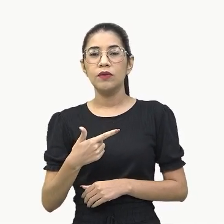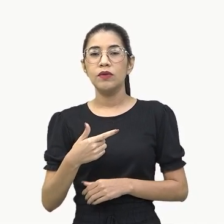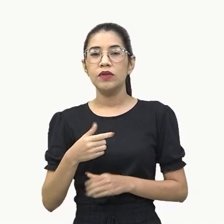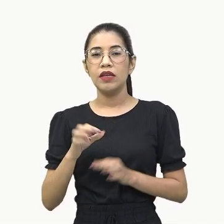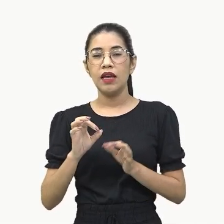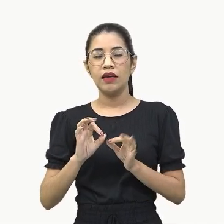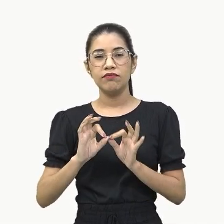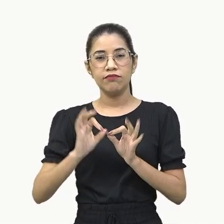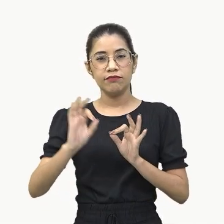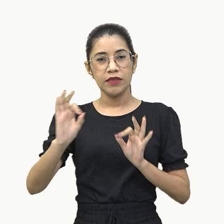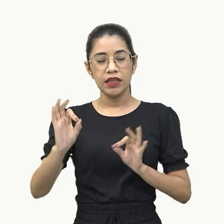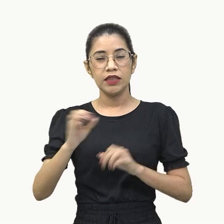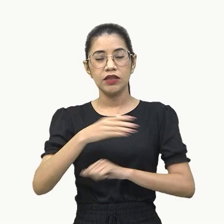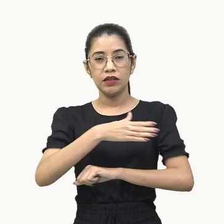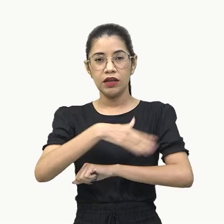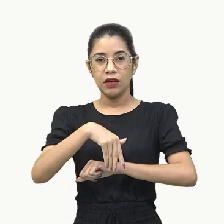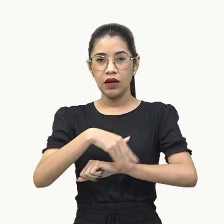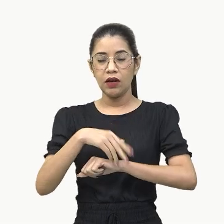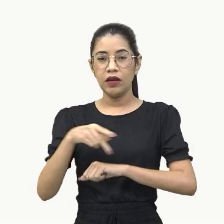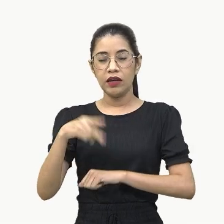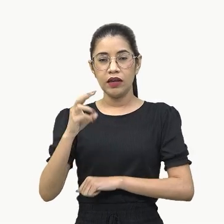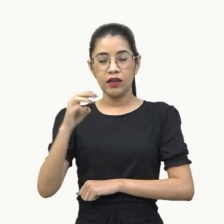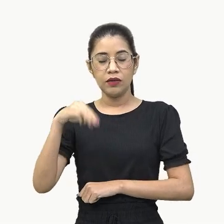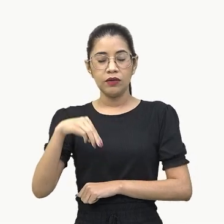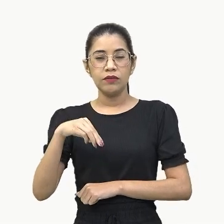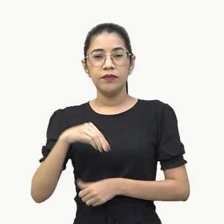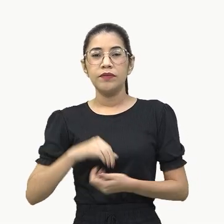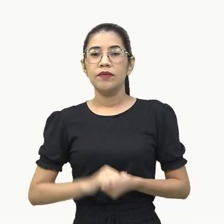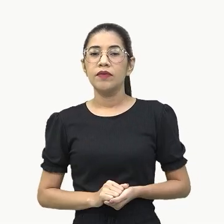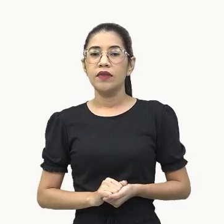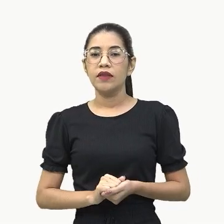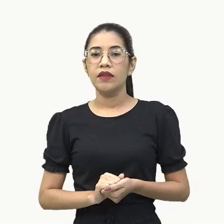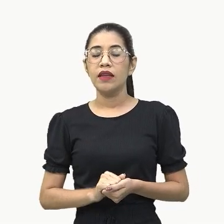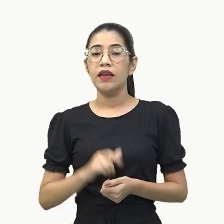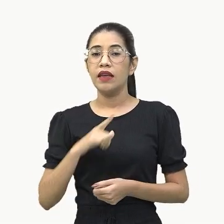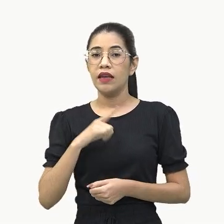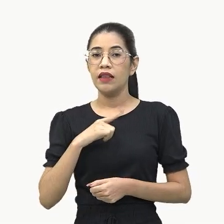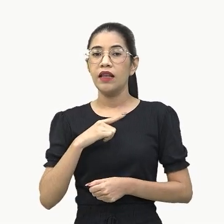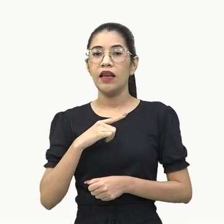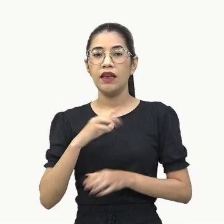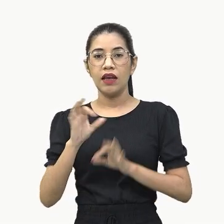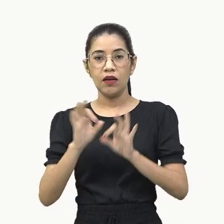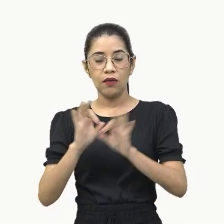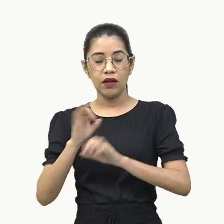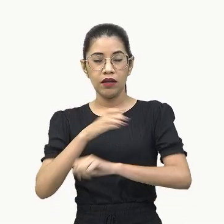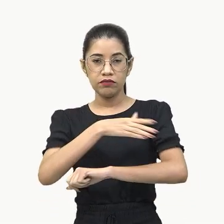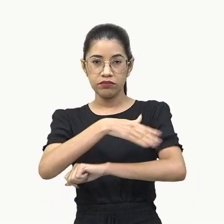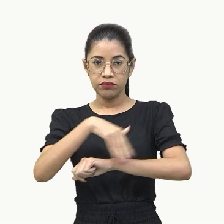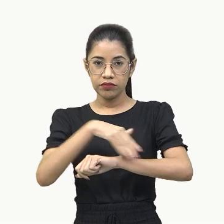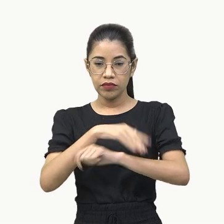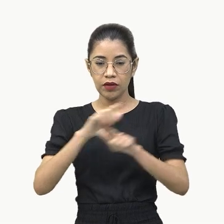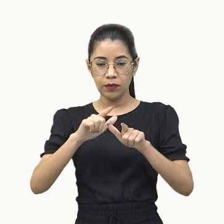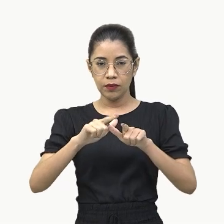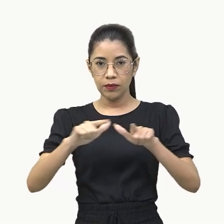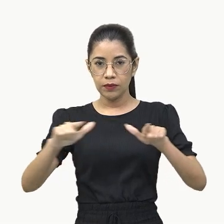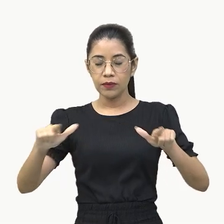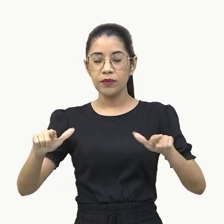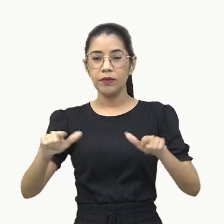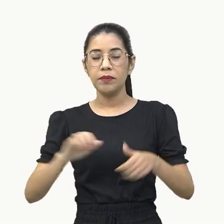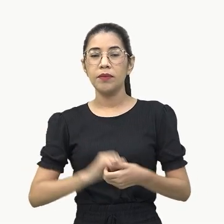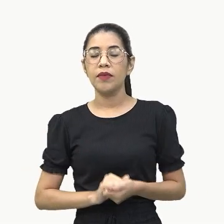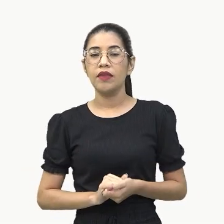rodovias lemb Lembrando que a gente tá falando aqui de rodovias pavimentadas no Brasil tá bom porém elas